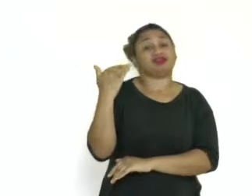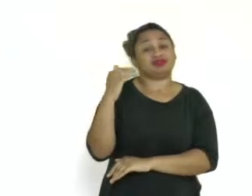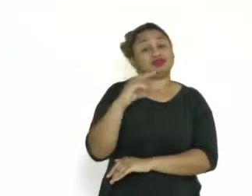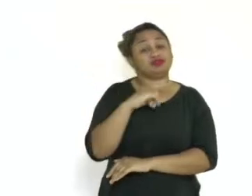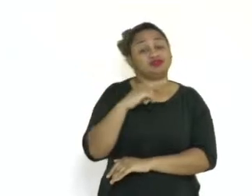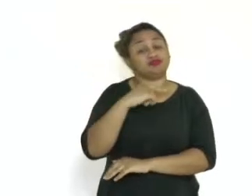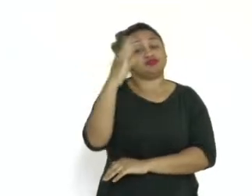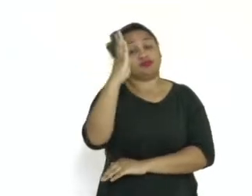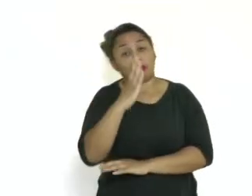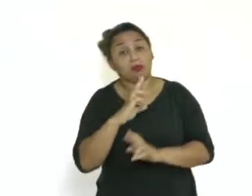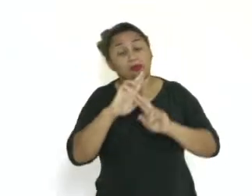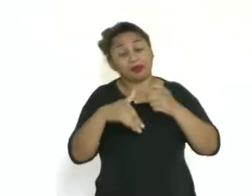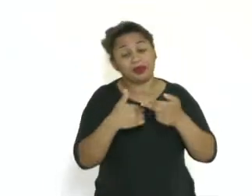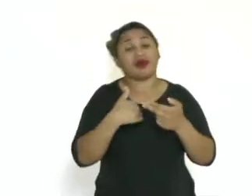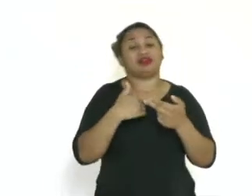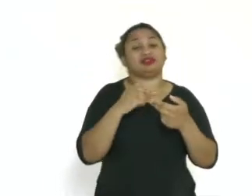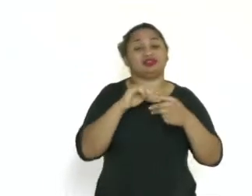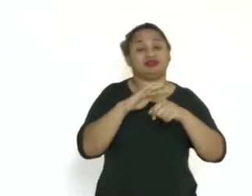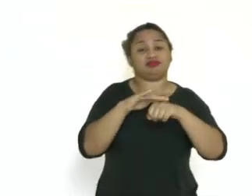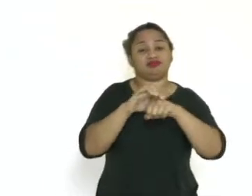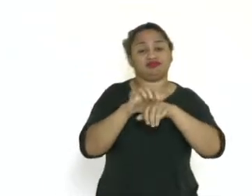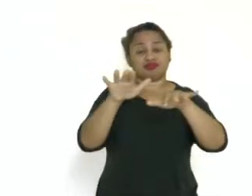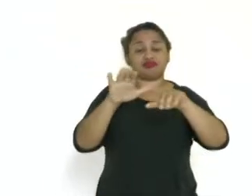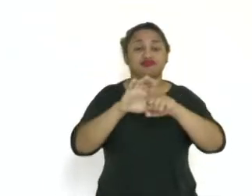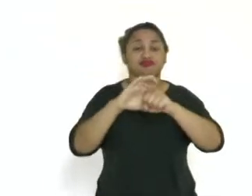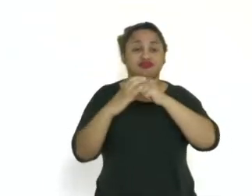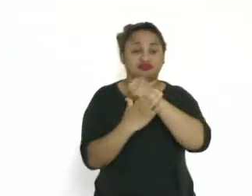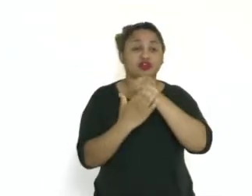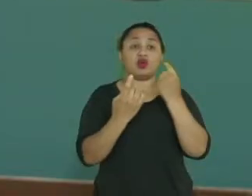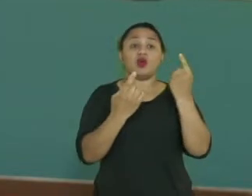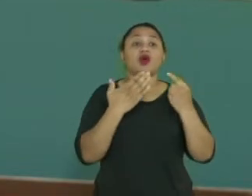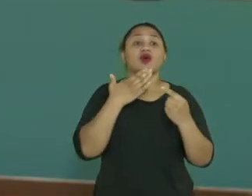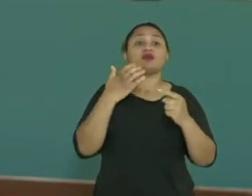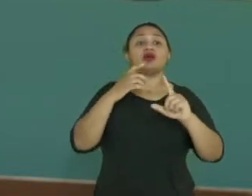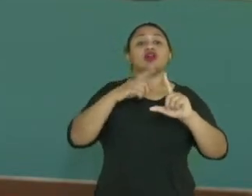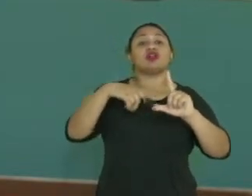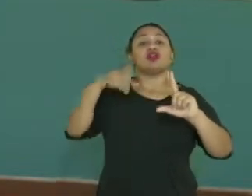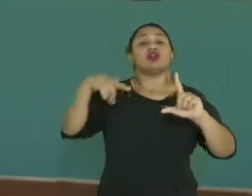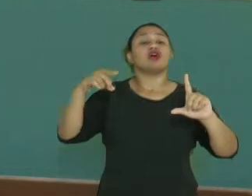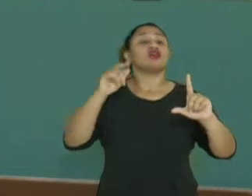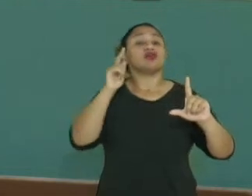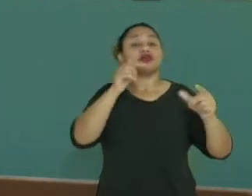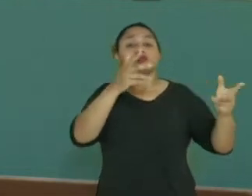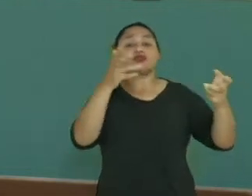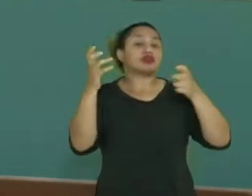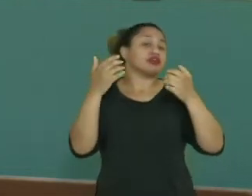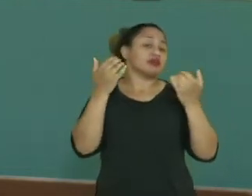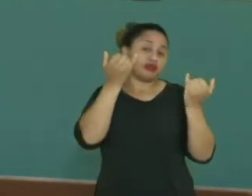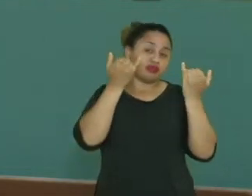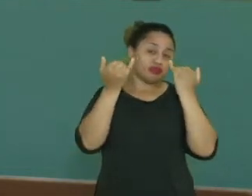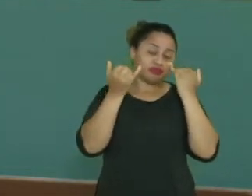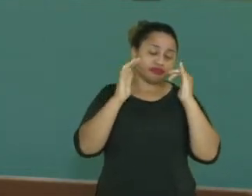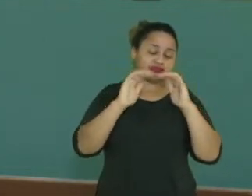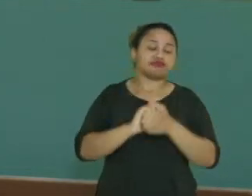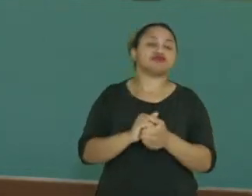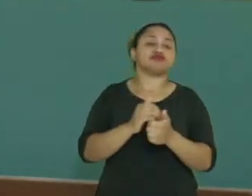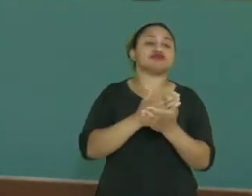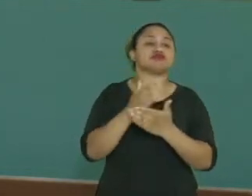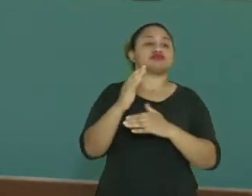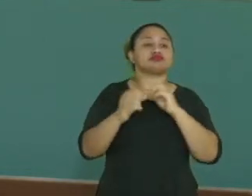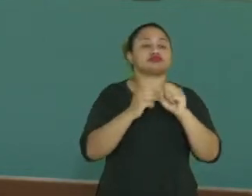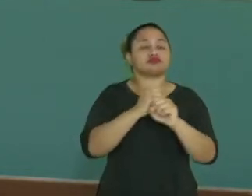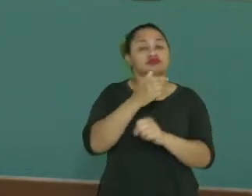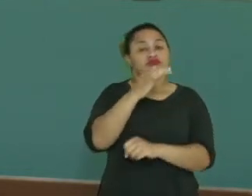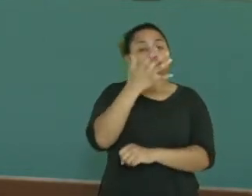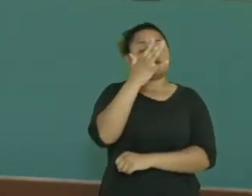da Covid-19, tá? Qual seria o melhor gráfico para visualizar esses dados? Então, olha só, começa lá em fevereiro de